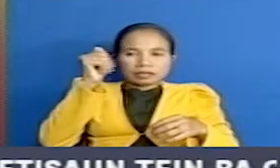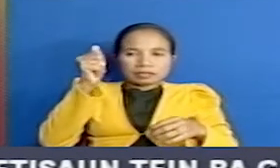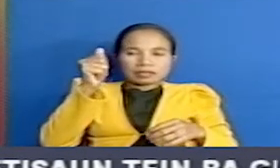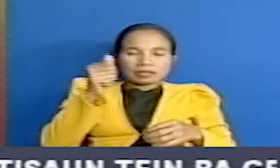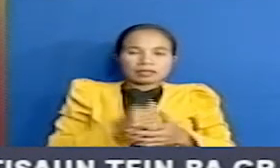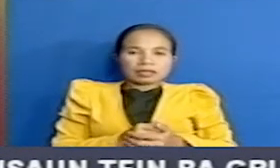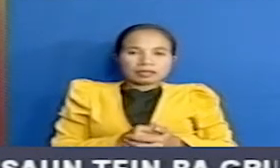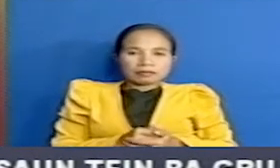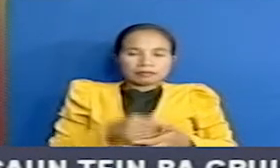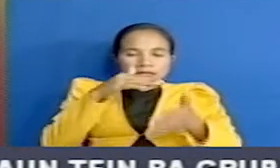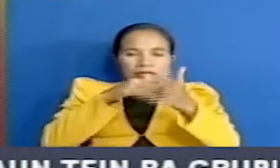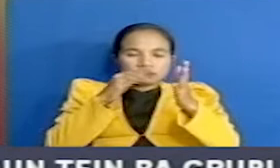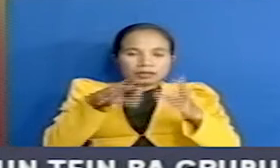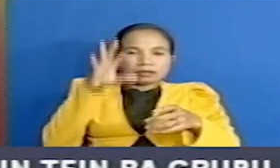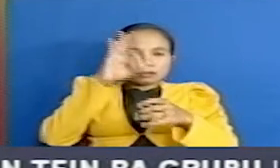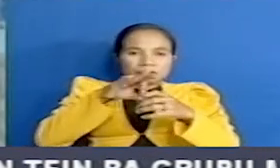da eleição.